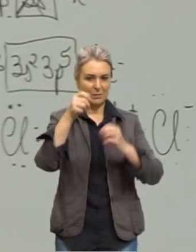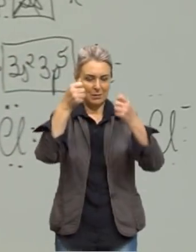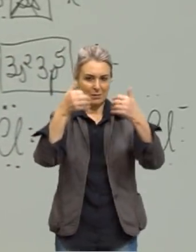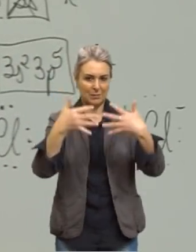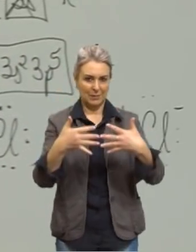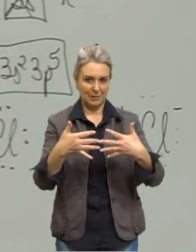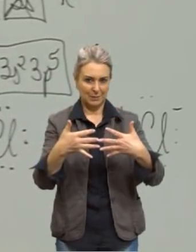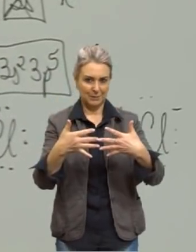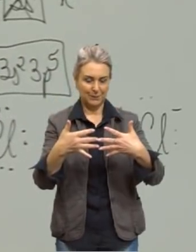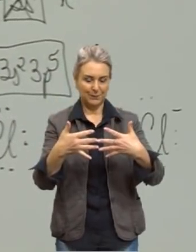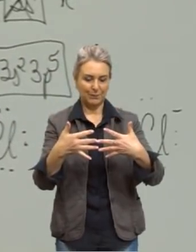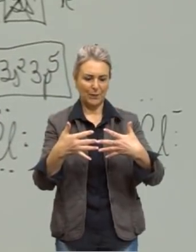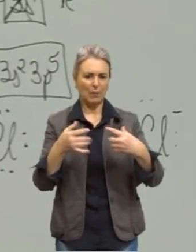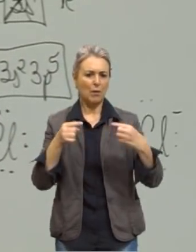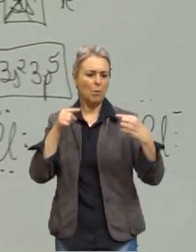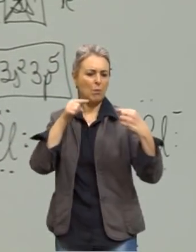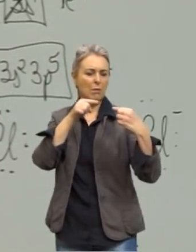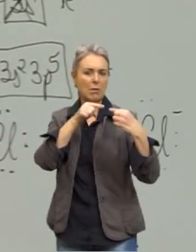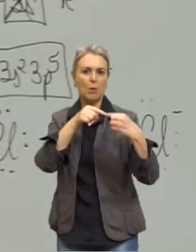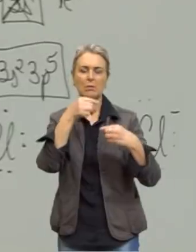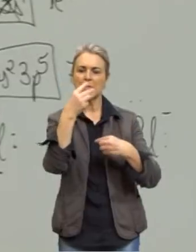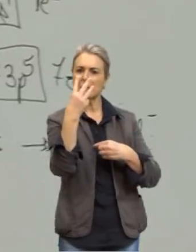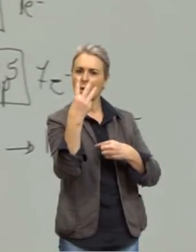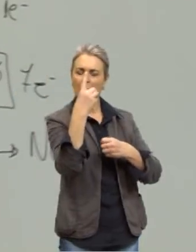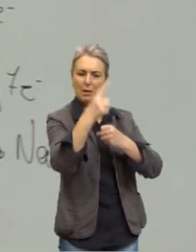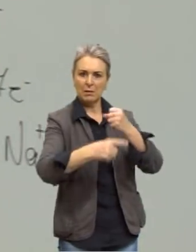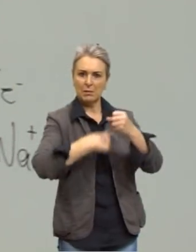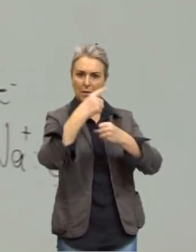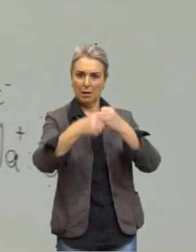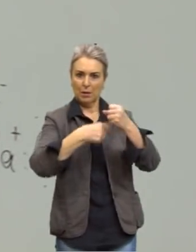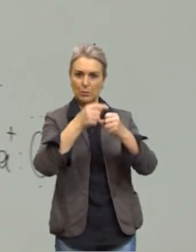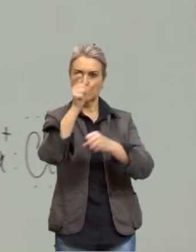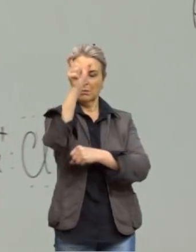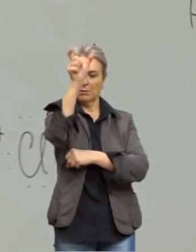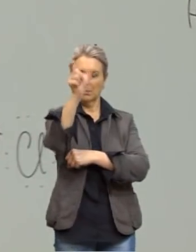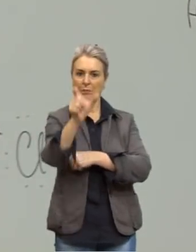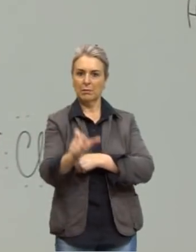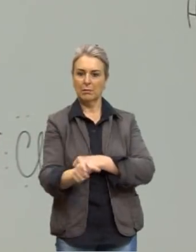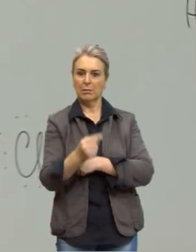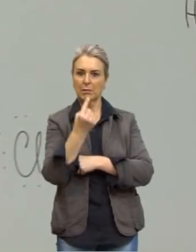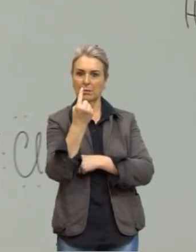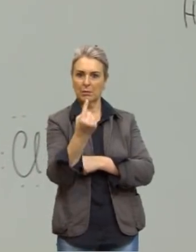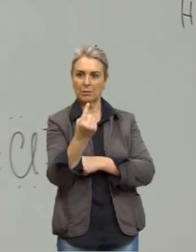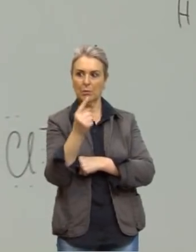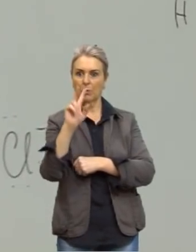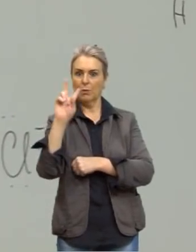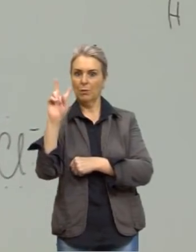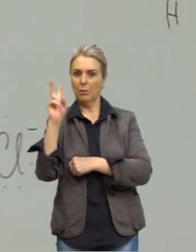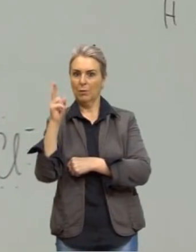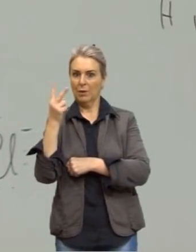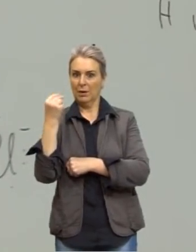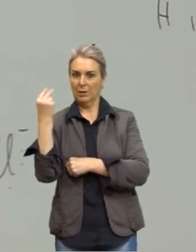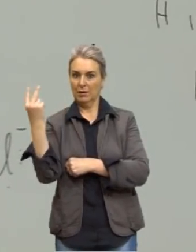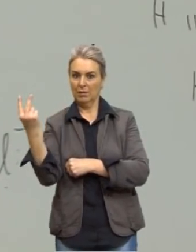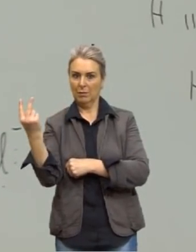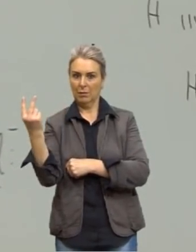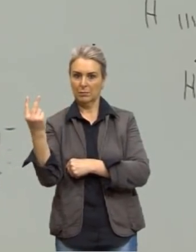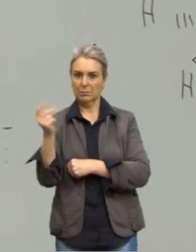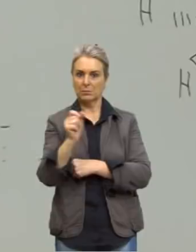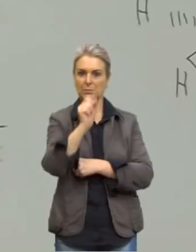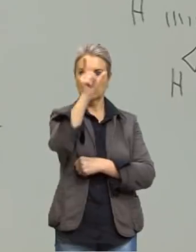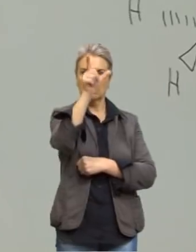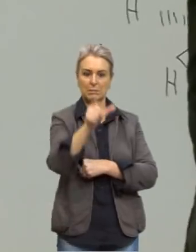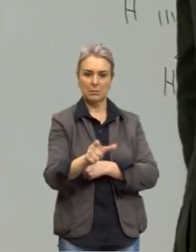acontecer eu tenho agora a ligação entre três atos um que tá na família um que é o hidrogénio outro que tá na